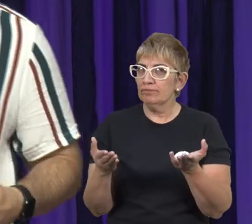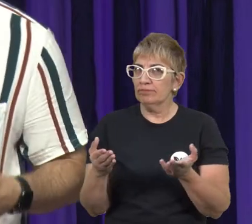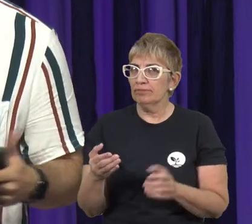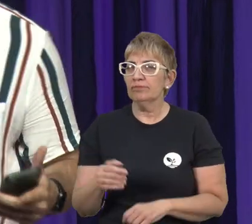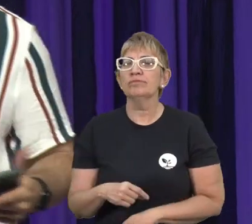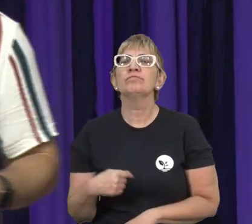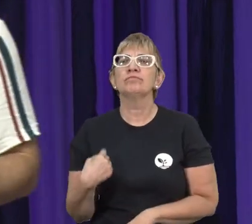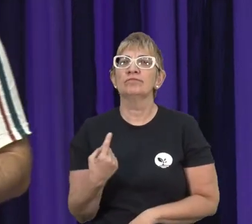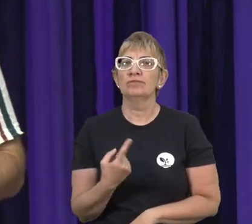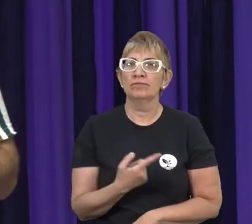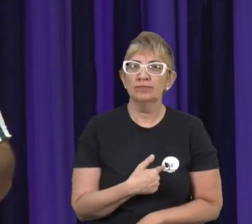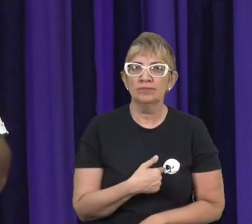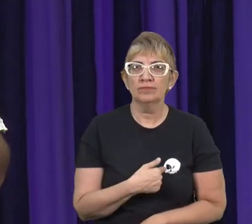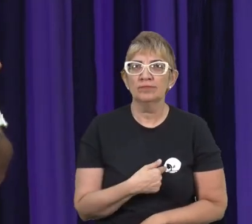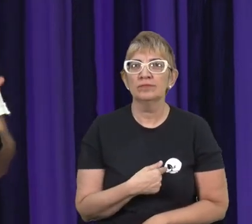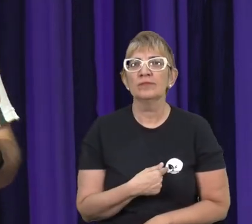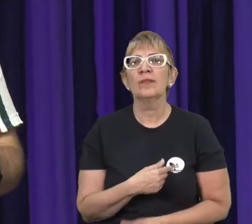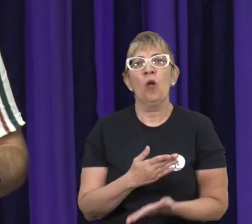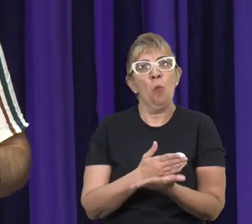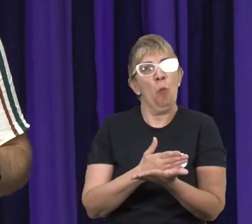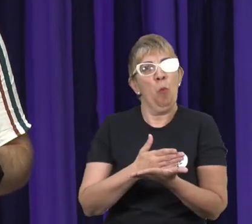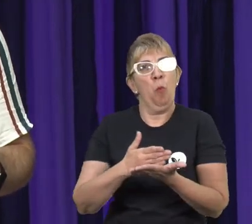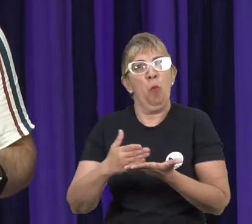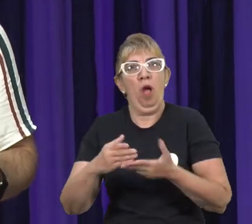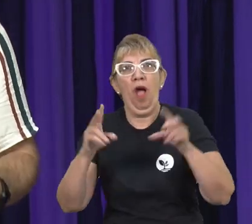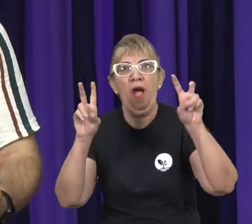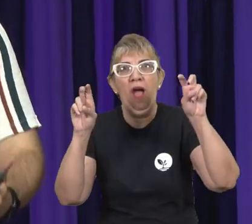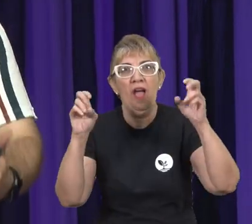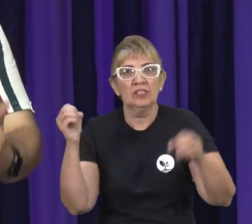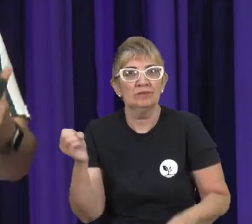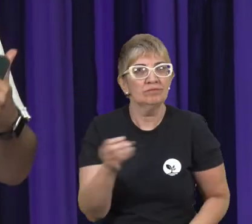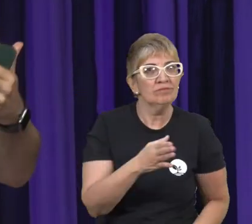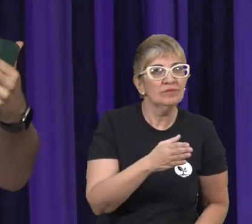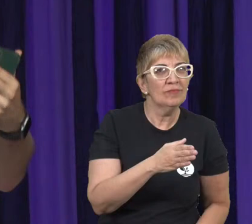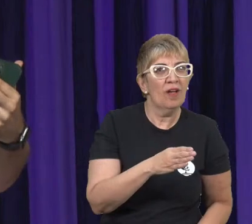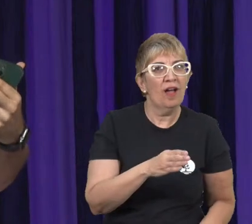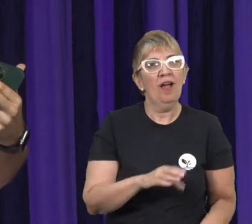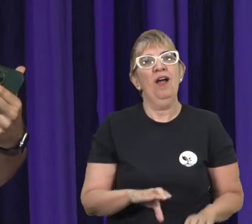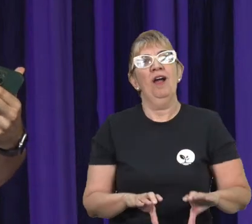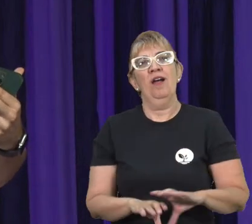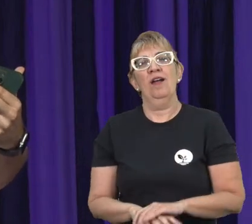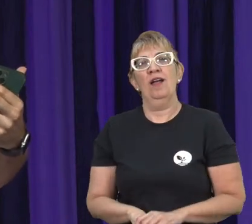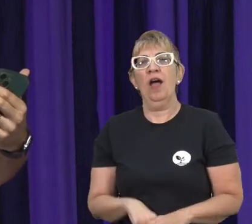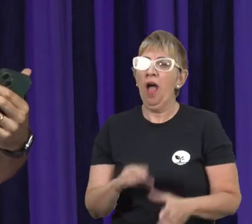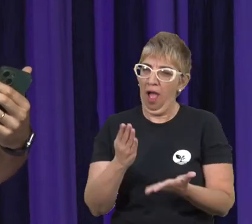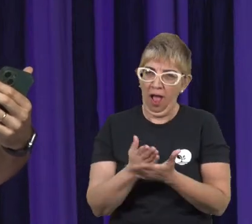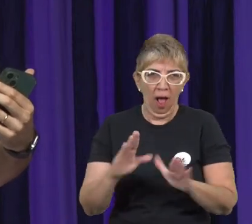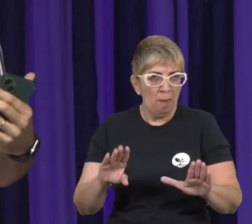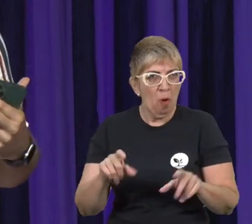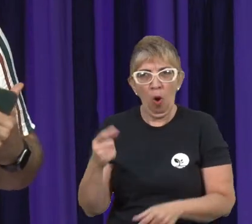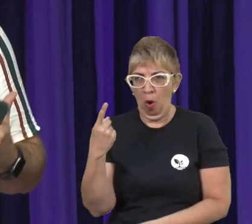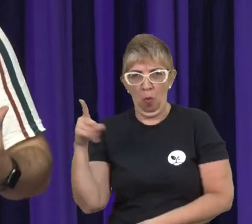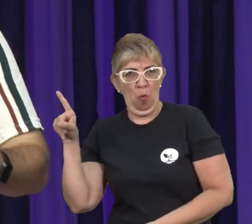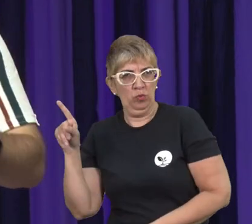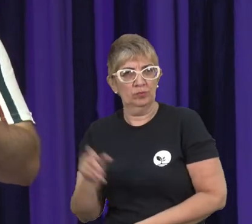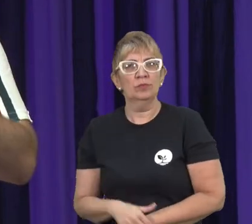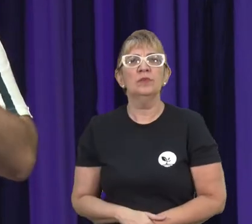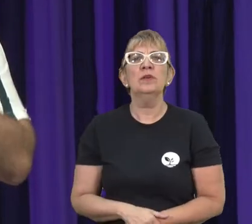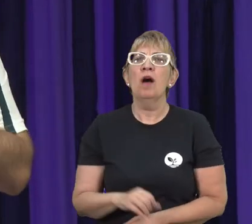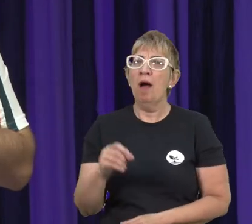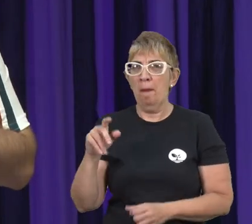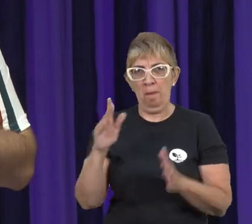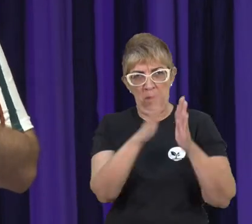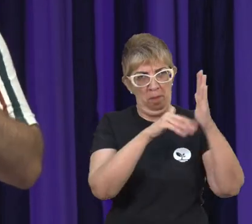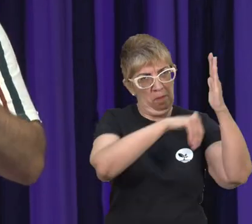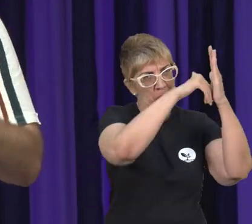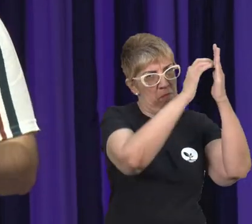nesse domingo, nesse final de semana, iniciando uma nova série de mensagens. Encerramos a última série de mensagens do nosso culto especial de Páscoa